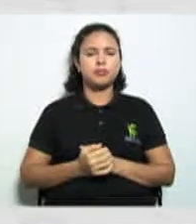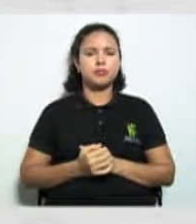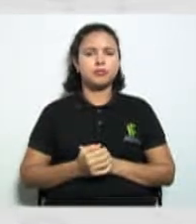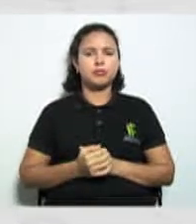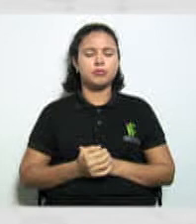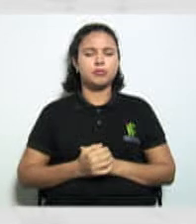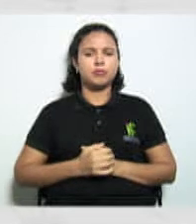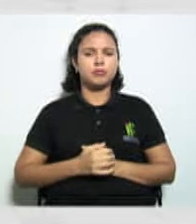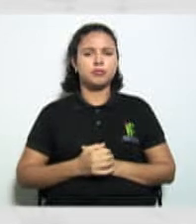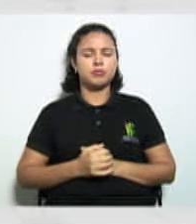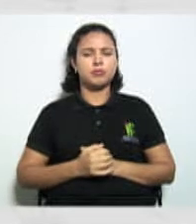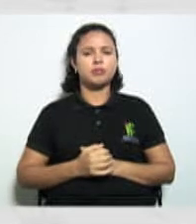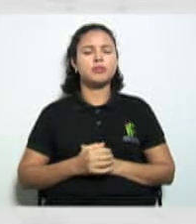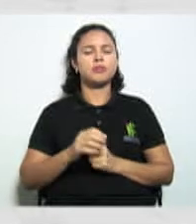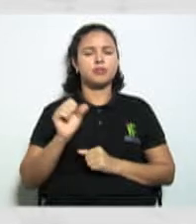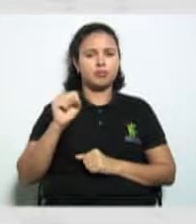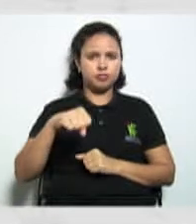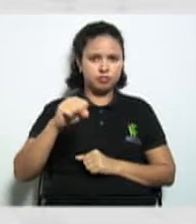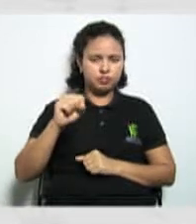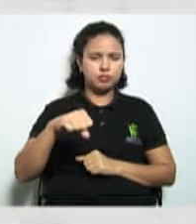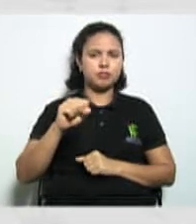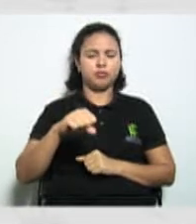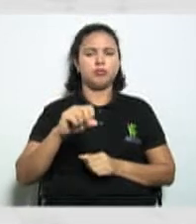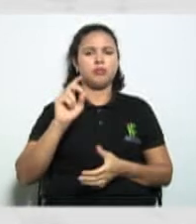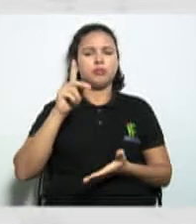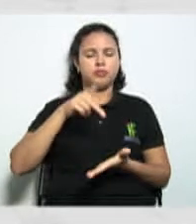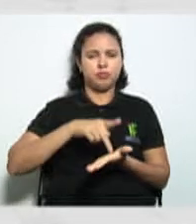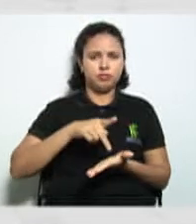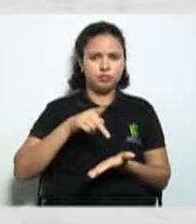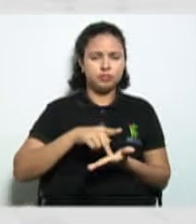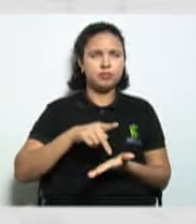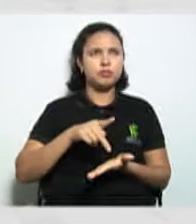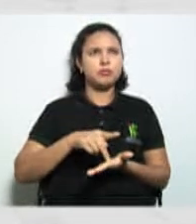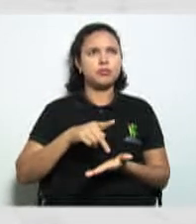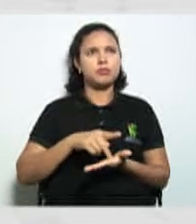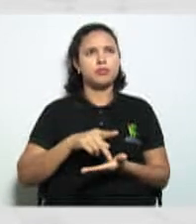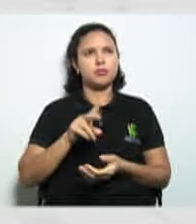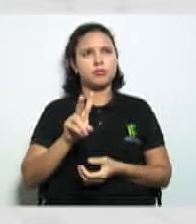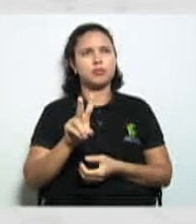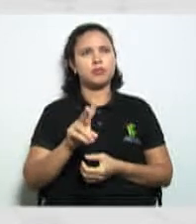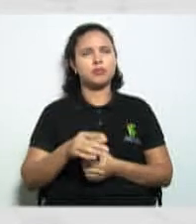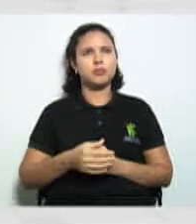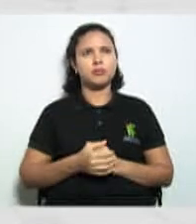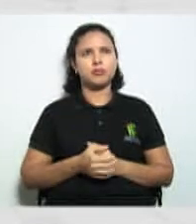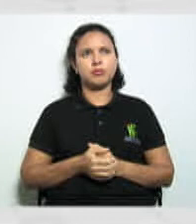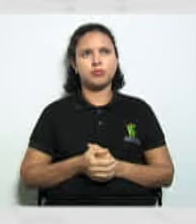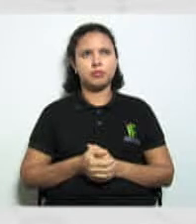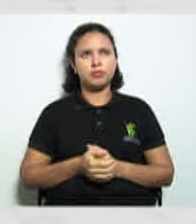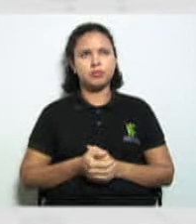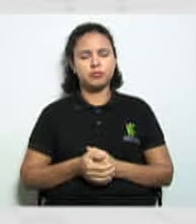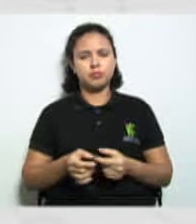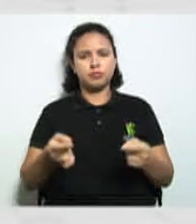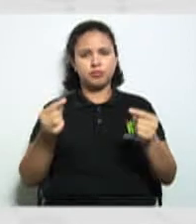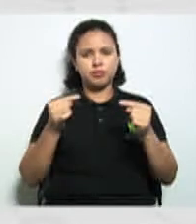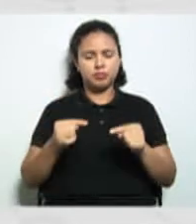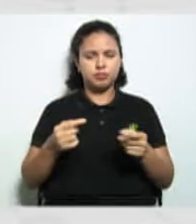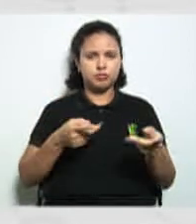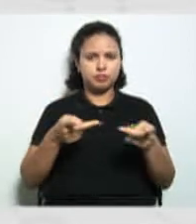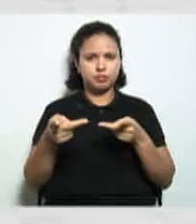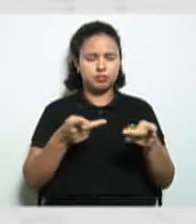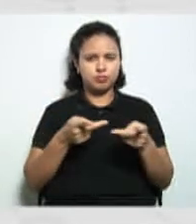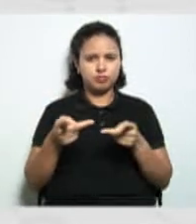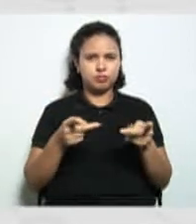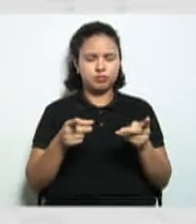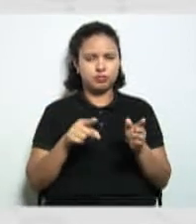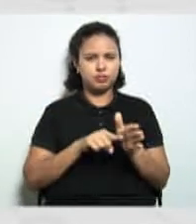é obrigatório, está correto. Então, verdadeiro. Um projeto de